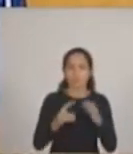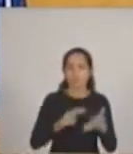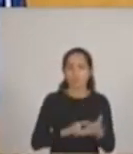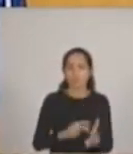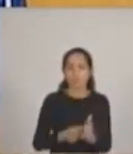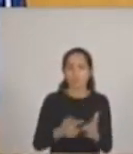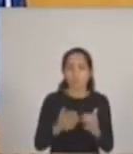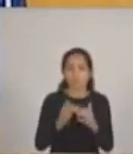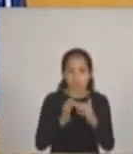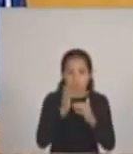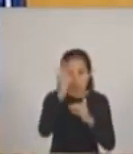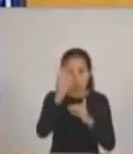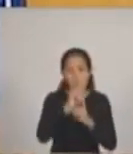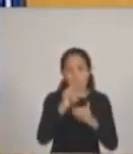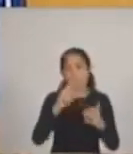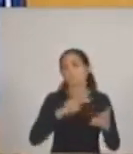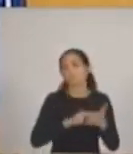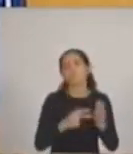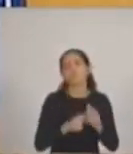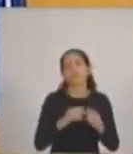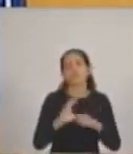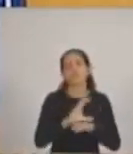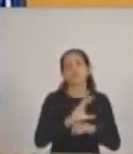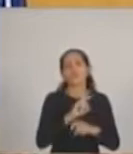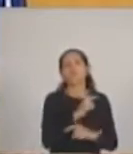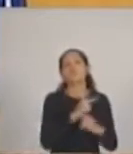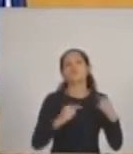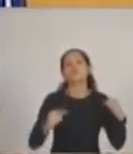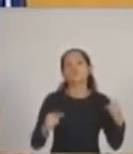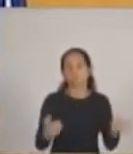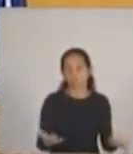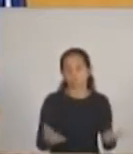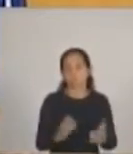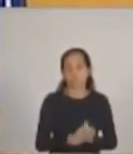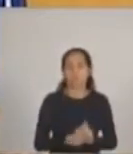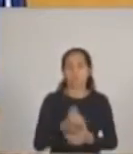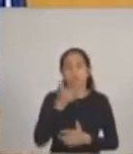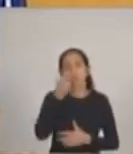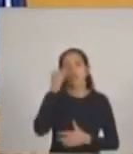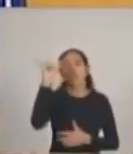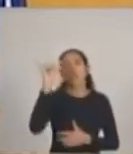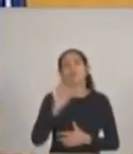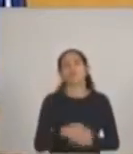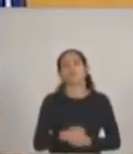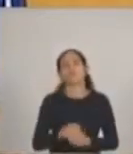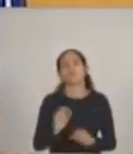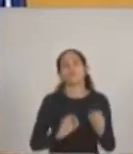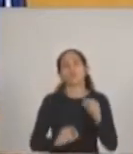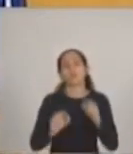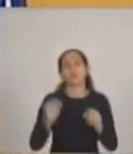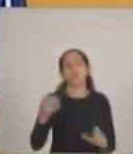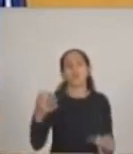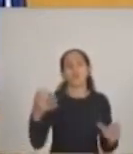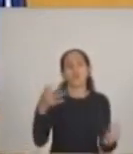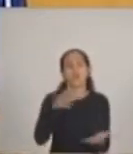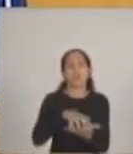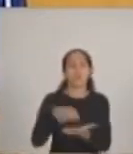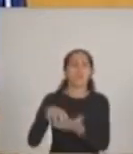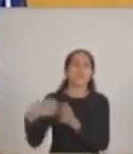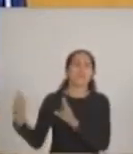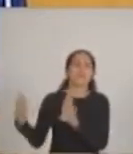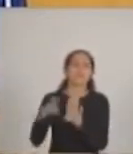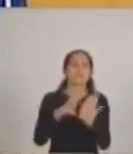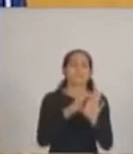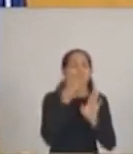frente. E o objetivo final, que é evitar o fechamento lá na ponta, na comarca, não vai acontecer,